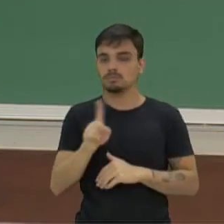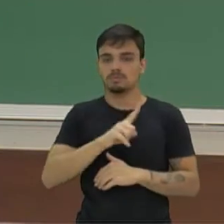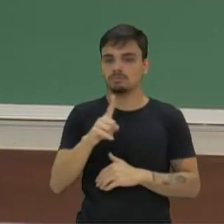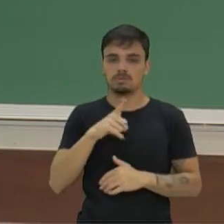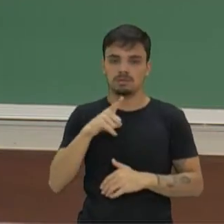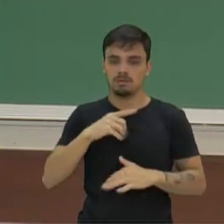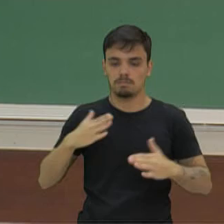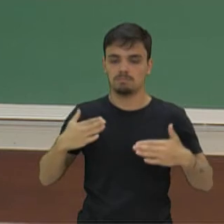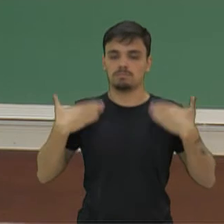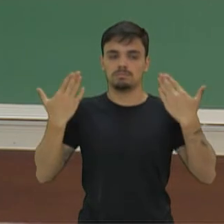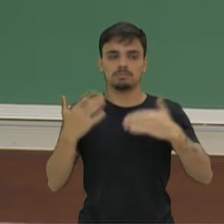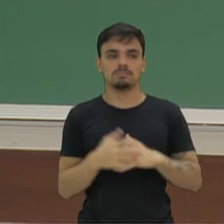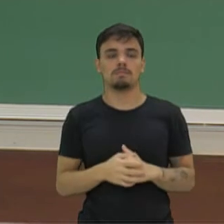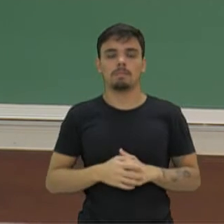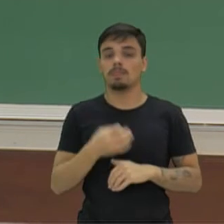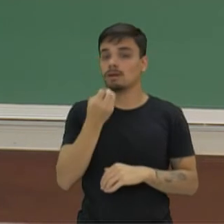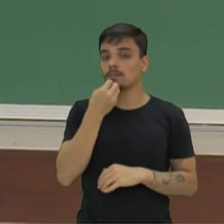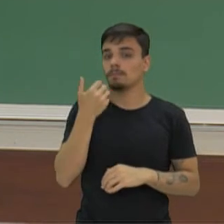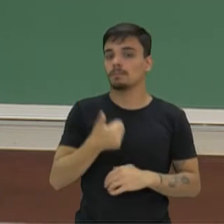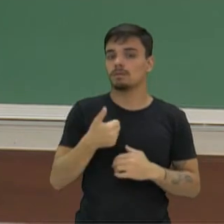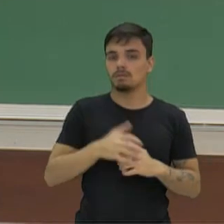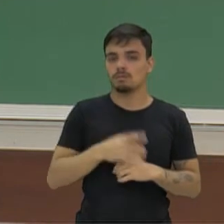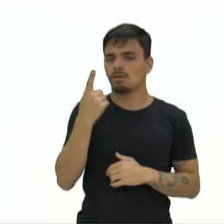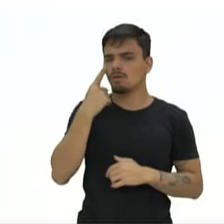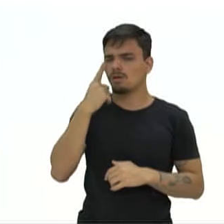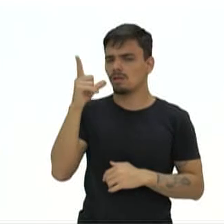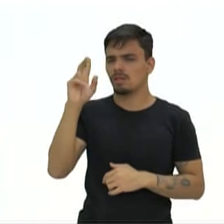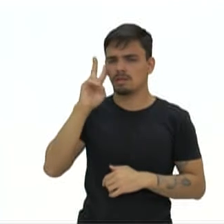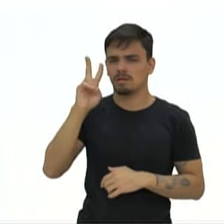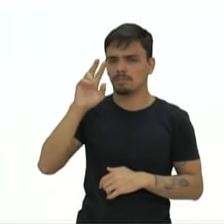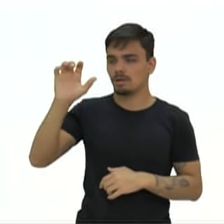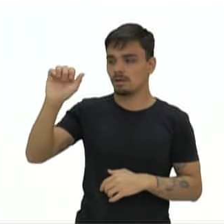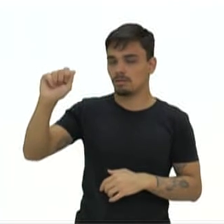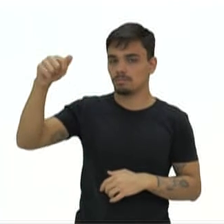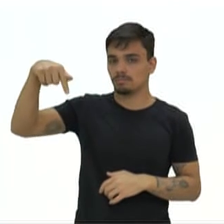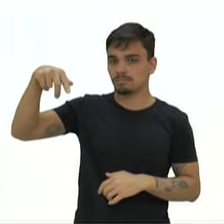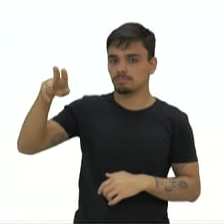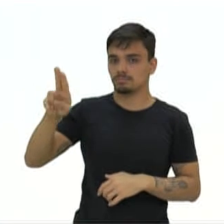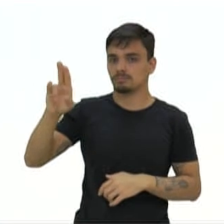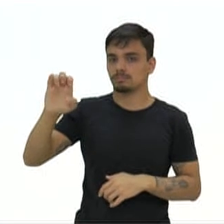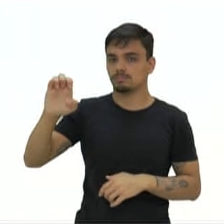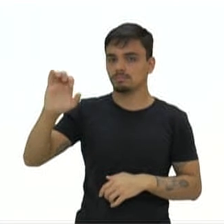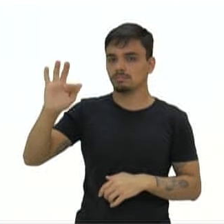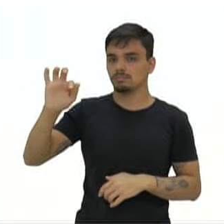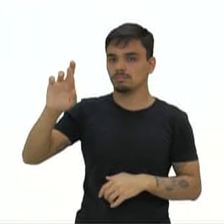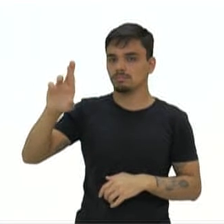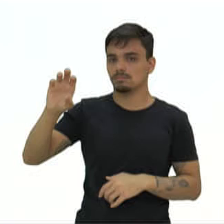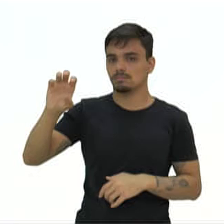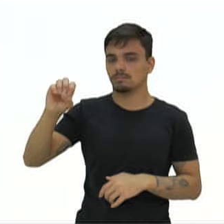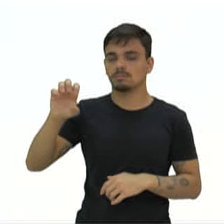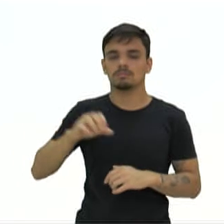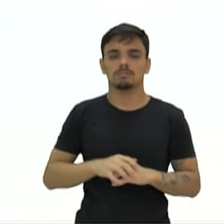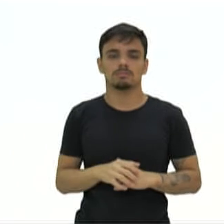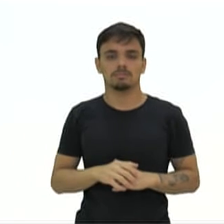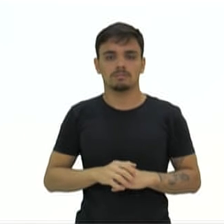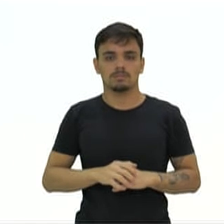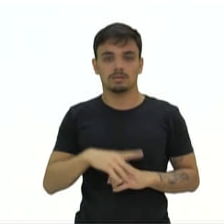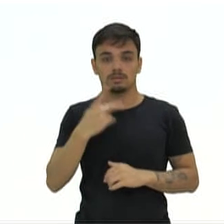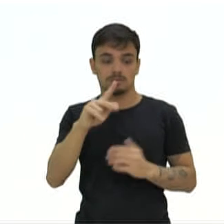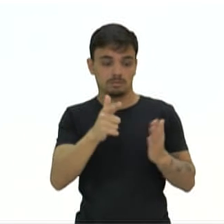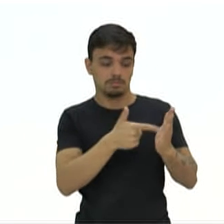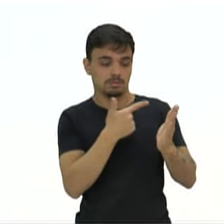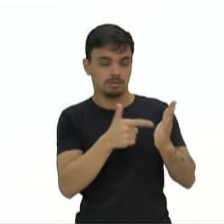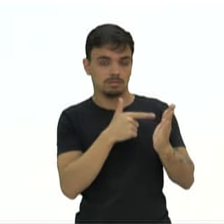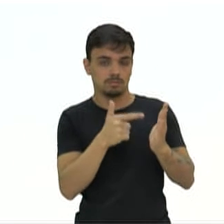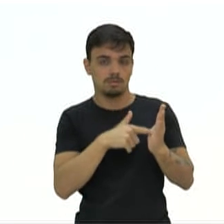de surpresa. Muito bem, lembra dos aquíferos? O seu livro didático, pegue lá e faça uma correção. Eu tenho